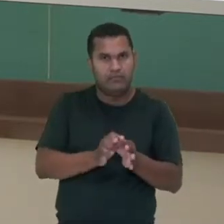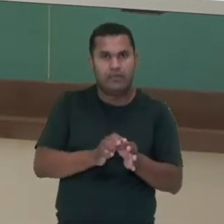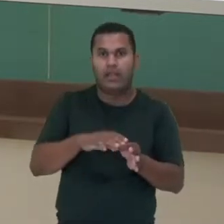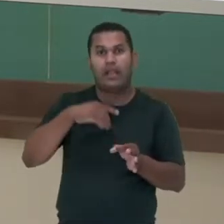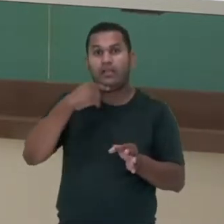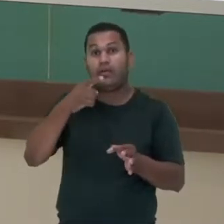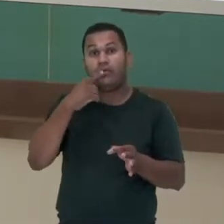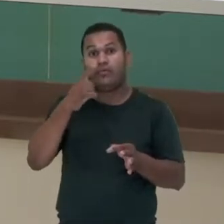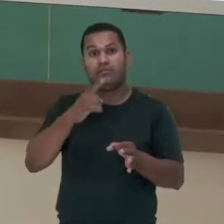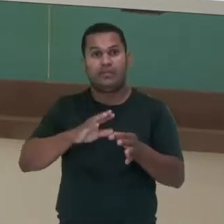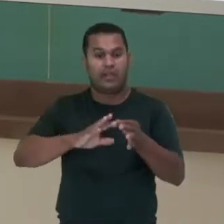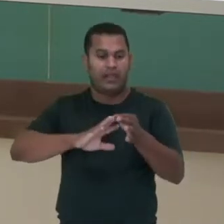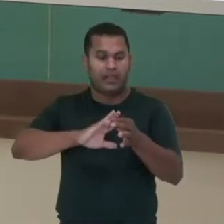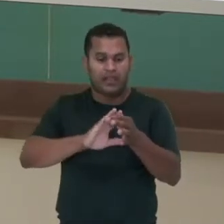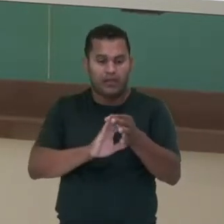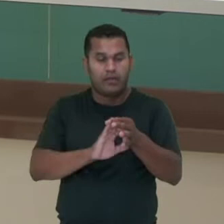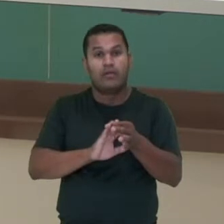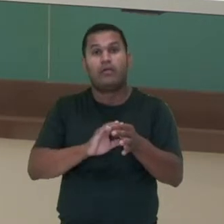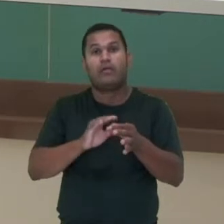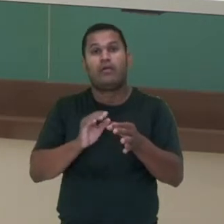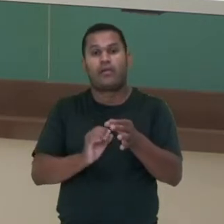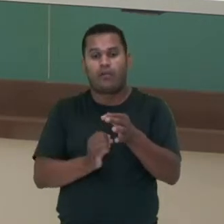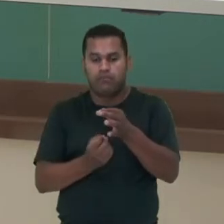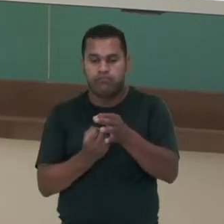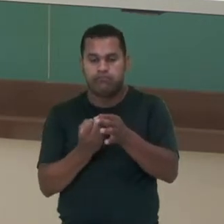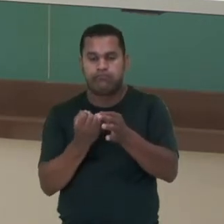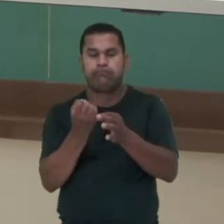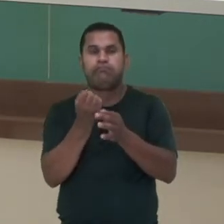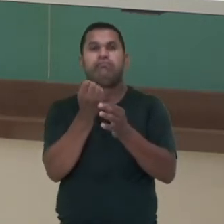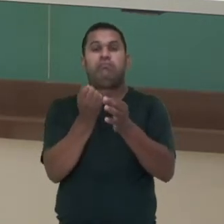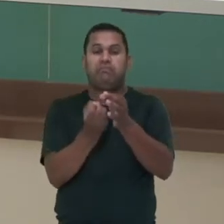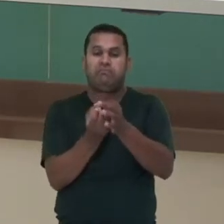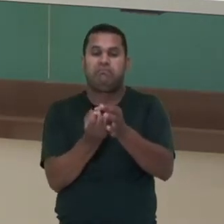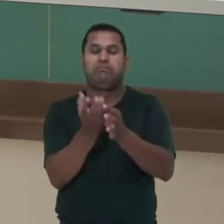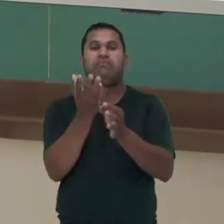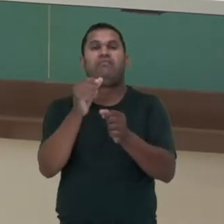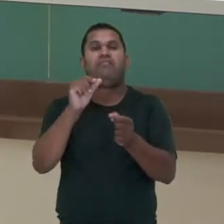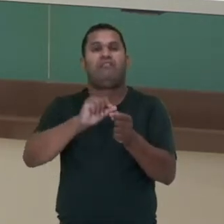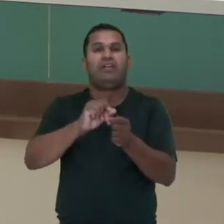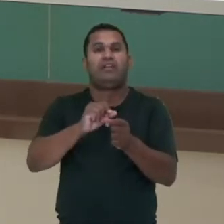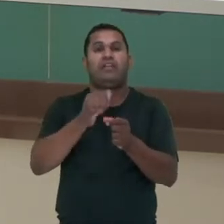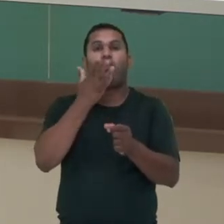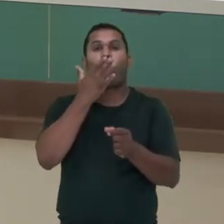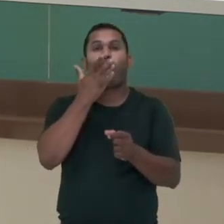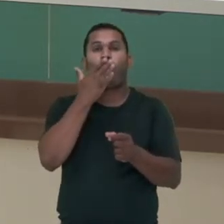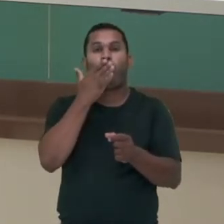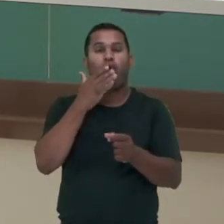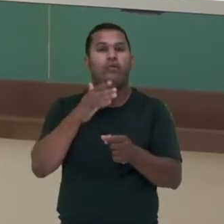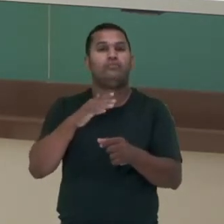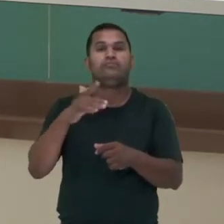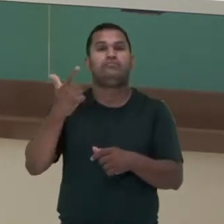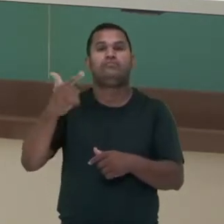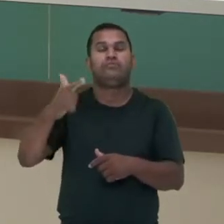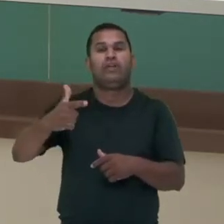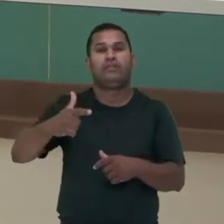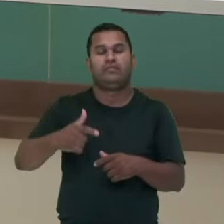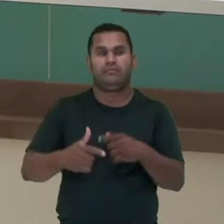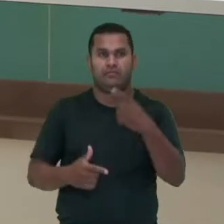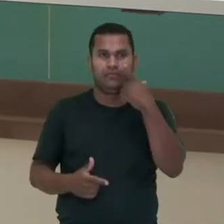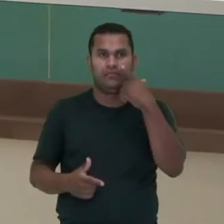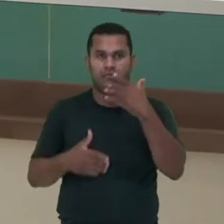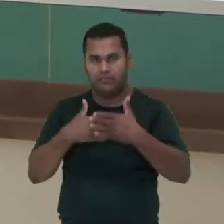dos olhos, ou do cabelo, conforme o grau do albinismo. Então, eu dou um tempinho para você fazer essa representação e a gente já volta.